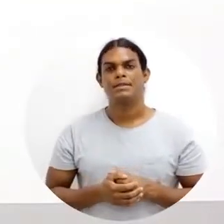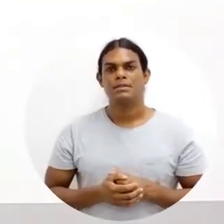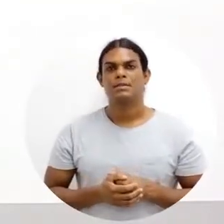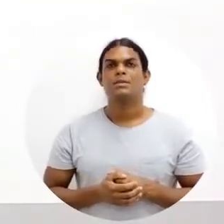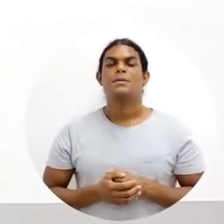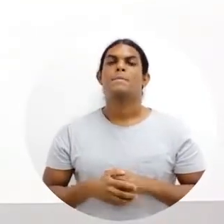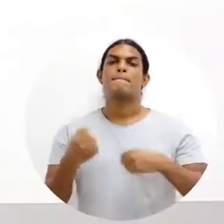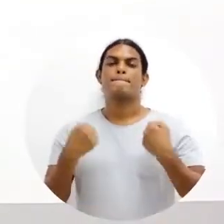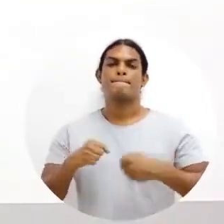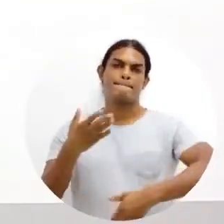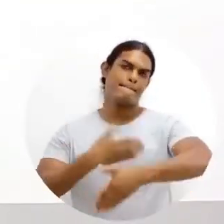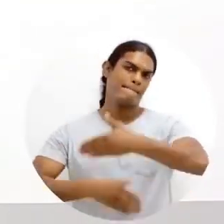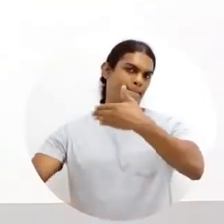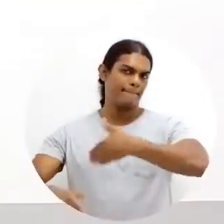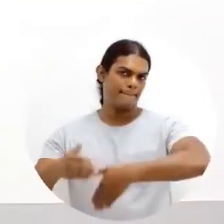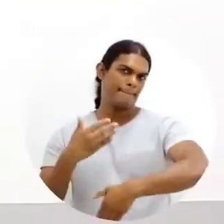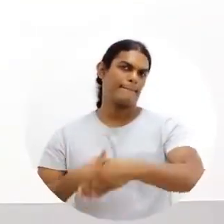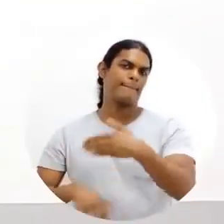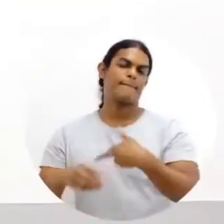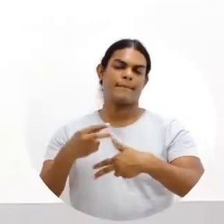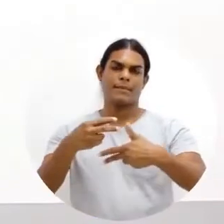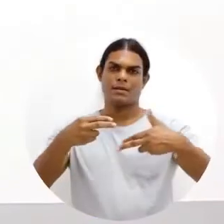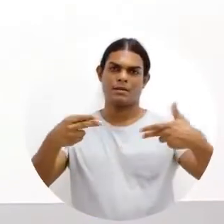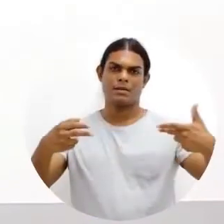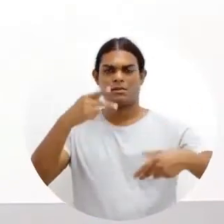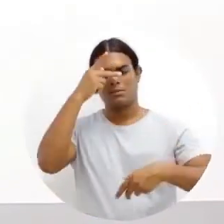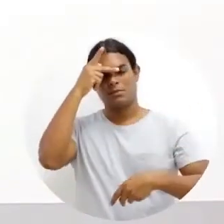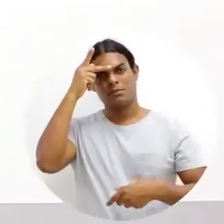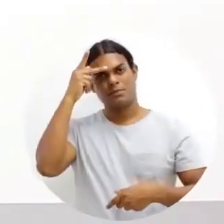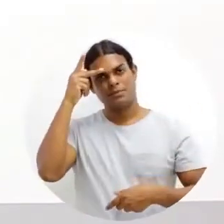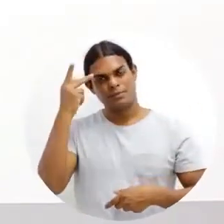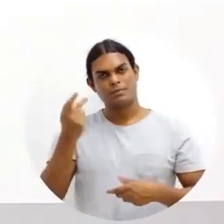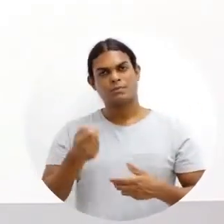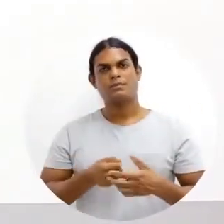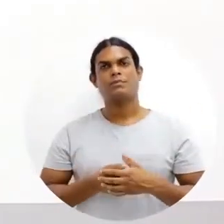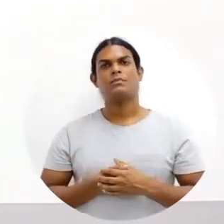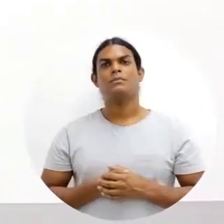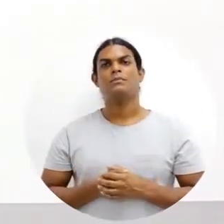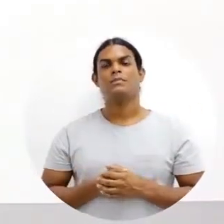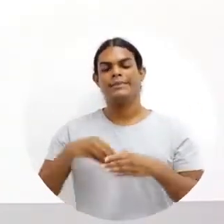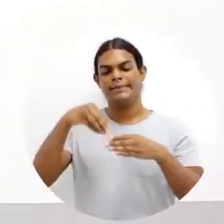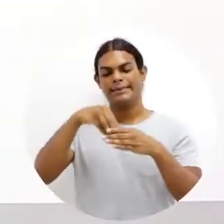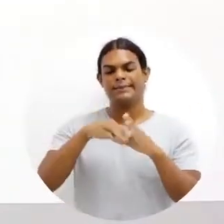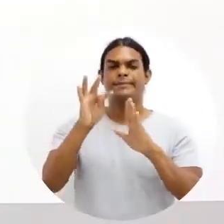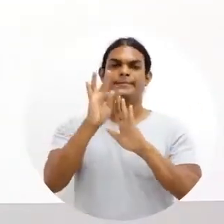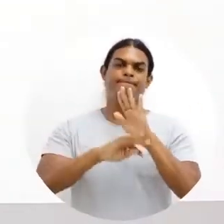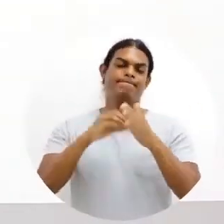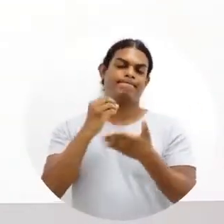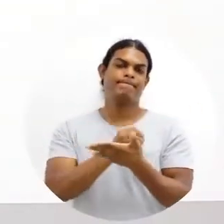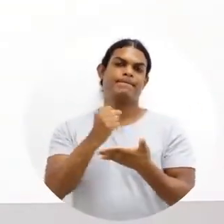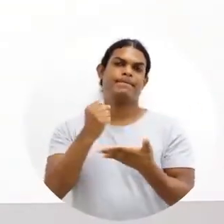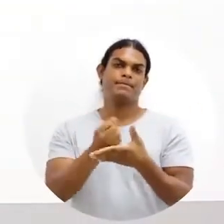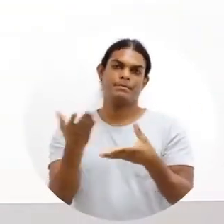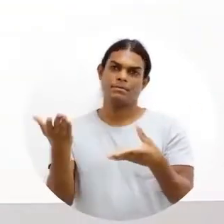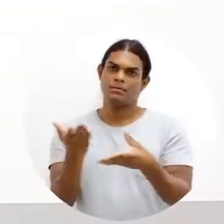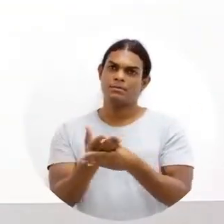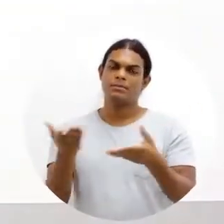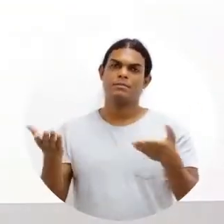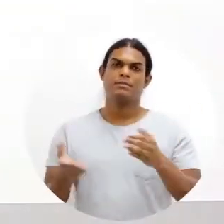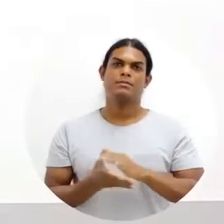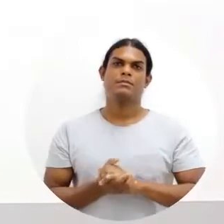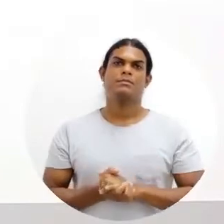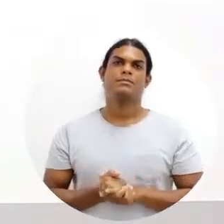emissor e receptor e vai fazer com que todos estejam interagindo simultaneamente num mesmo documento e construindo isso de uma forma muito